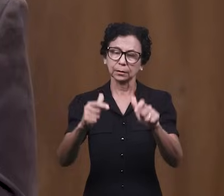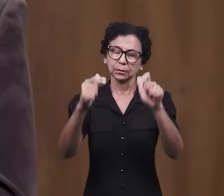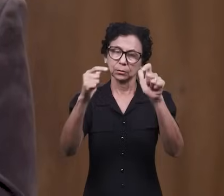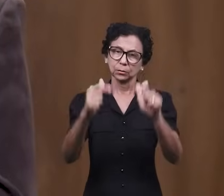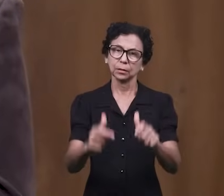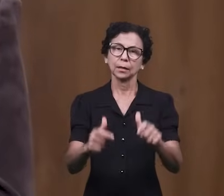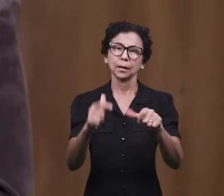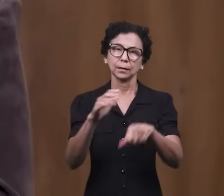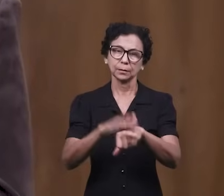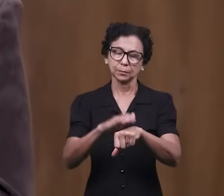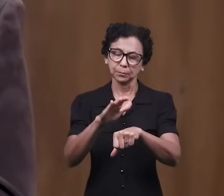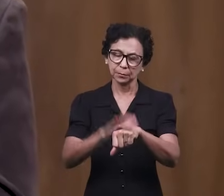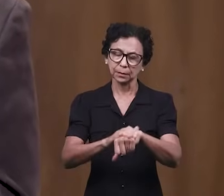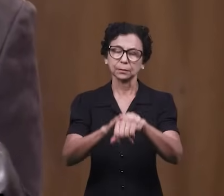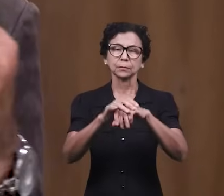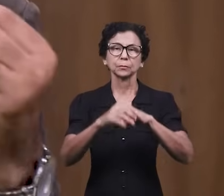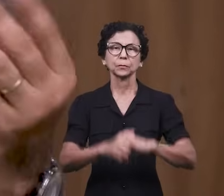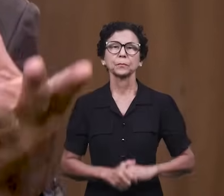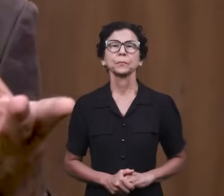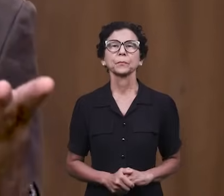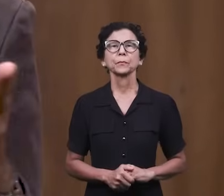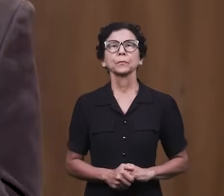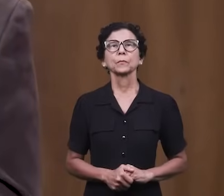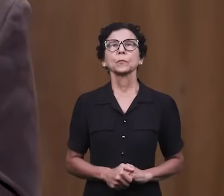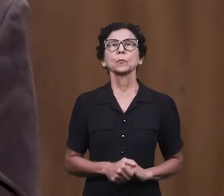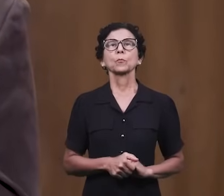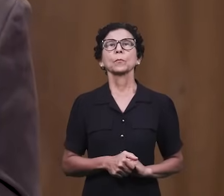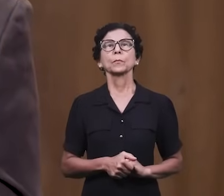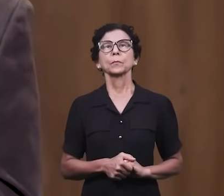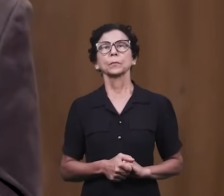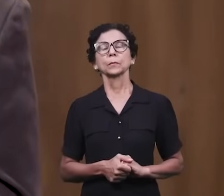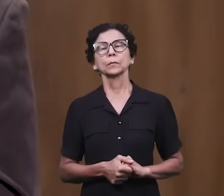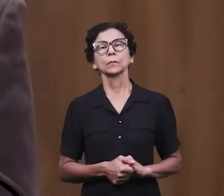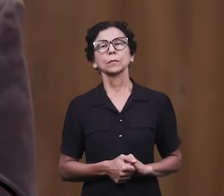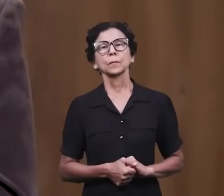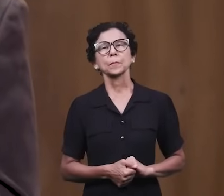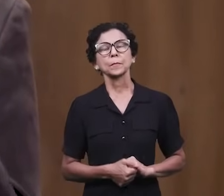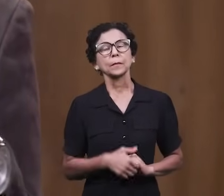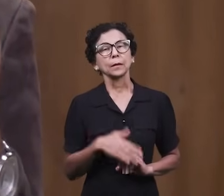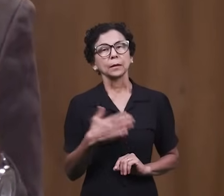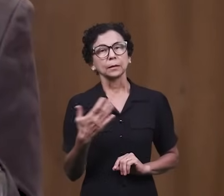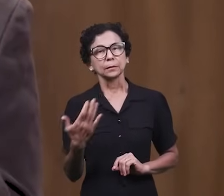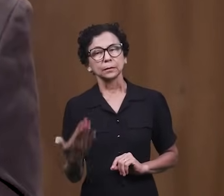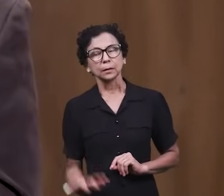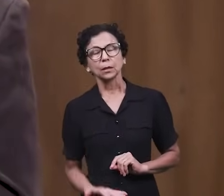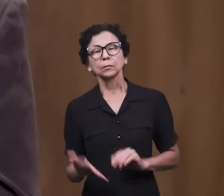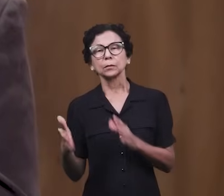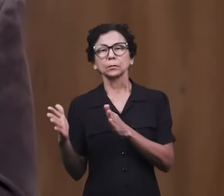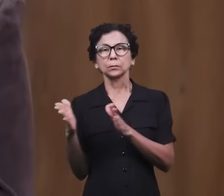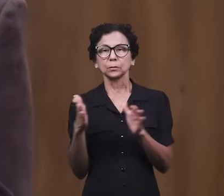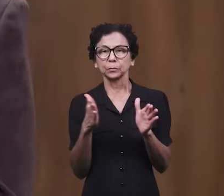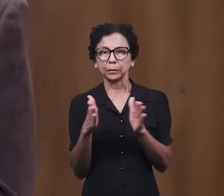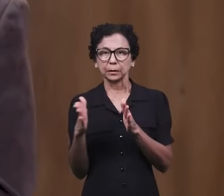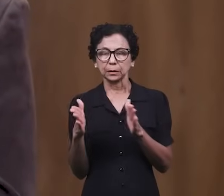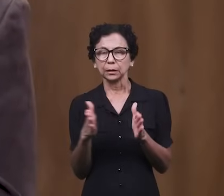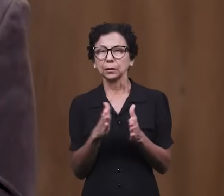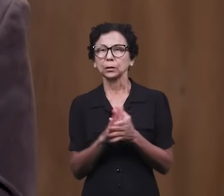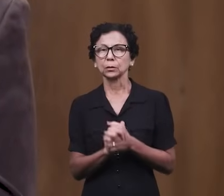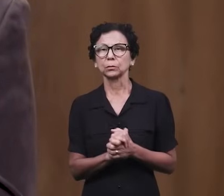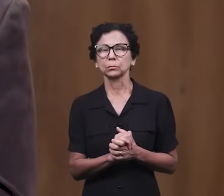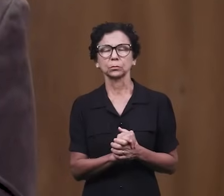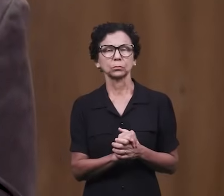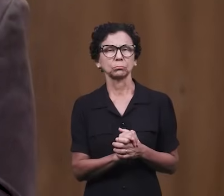de retornos para a terra. Temos as figuras de Zorobabel, Esdras, Neemias, mas